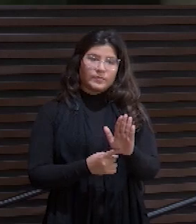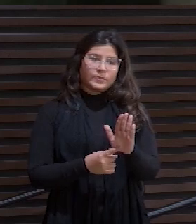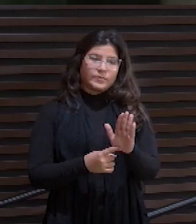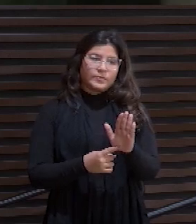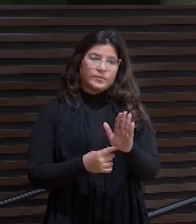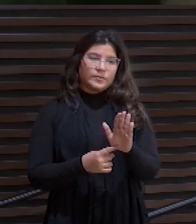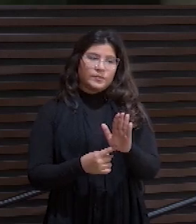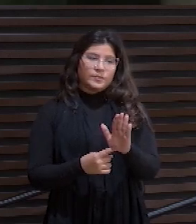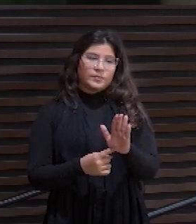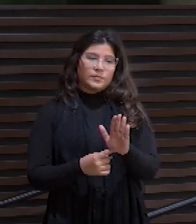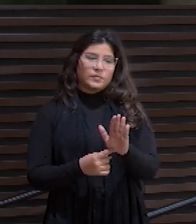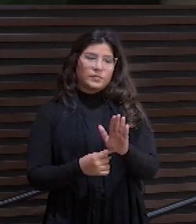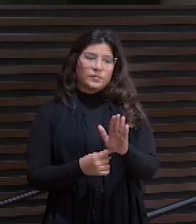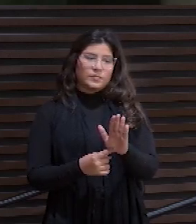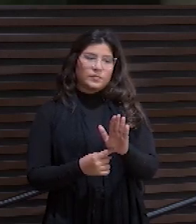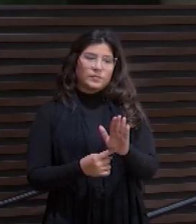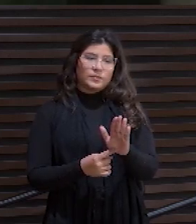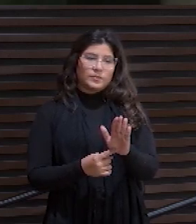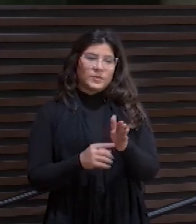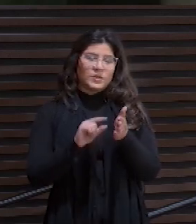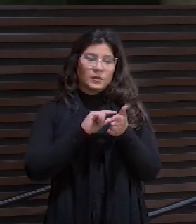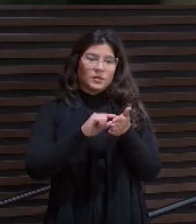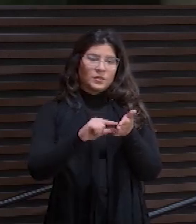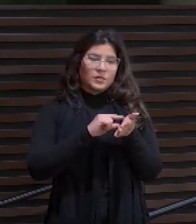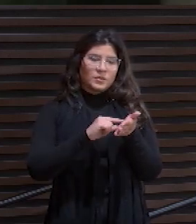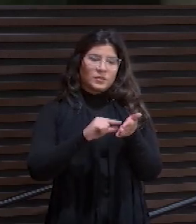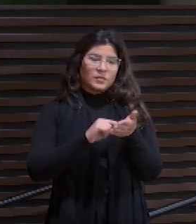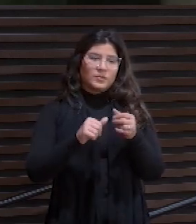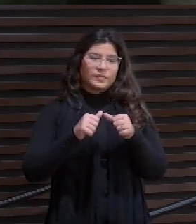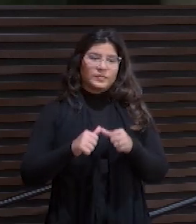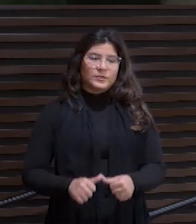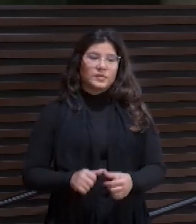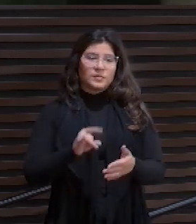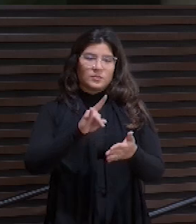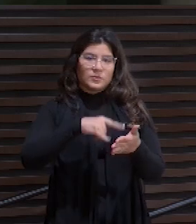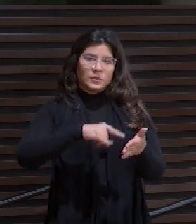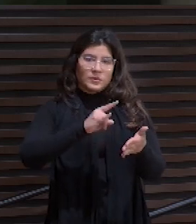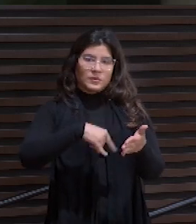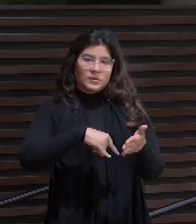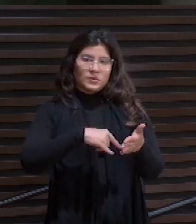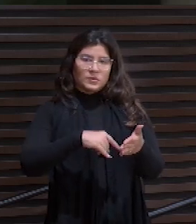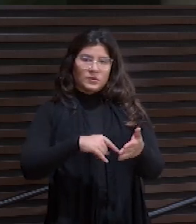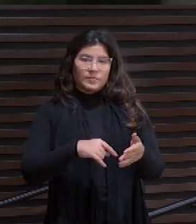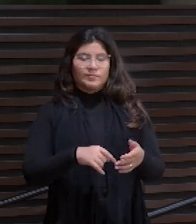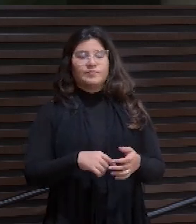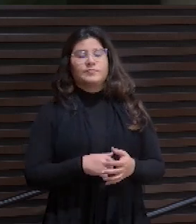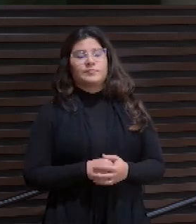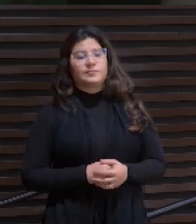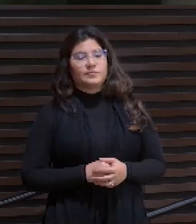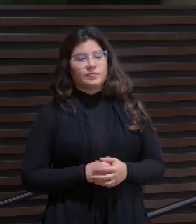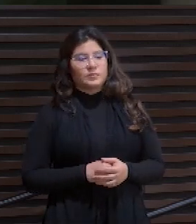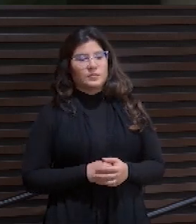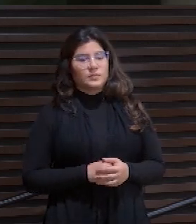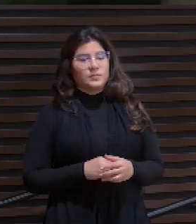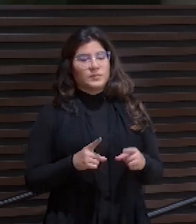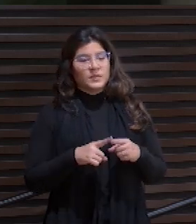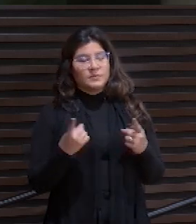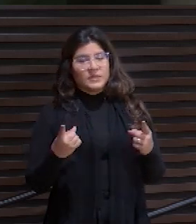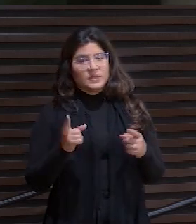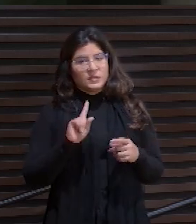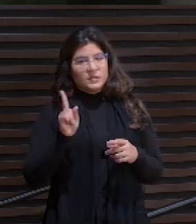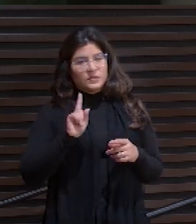dos versículos está no boletim. Então dá para acompanhar pelo boletim, pela ordem dos versículos do texto de hoje. Mas eu não